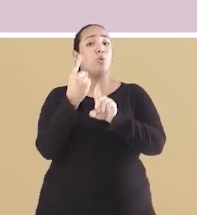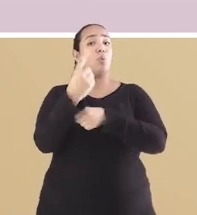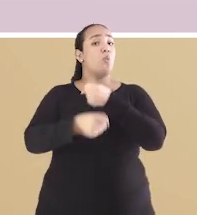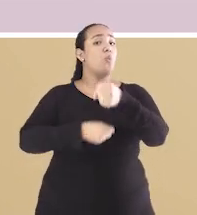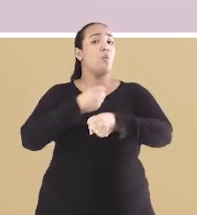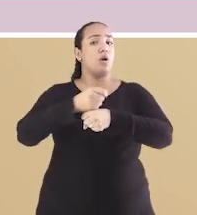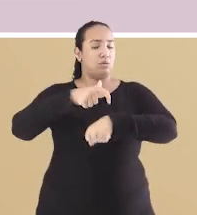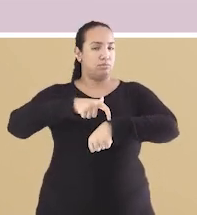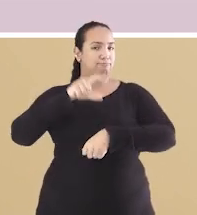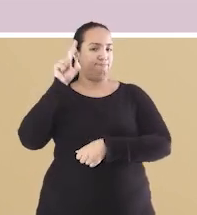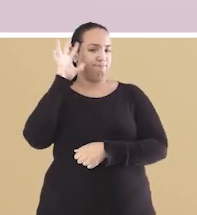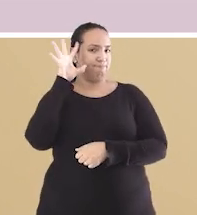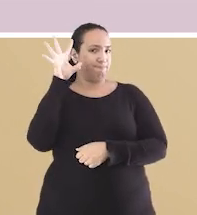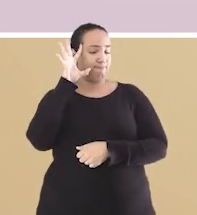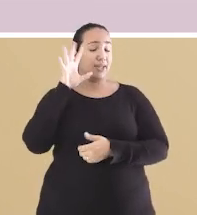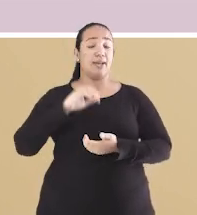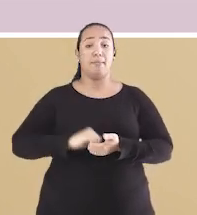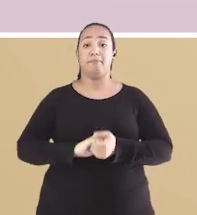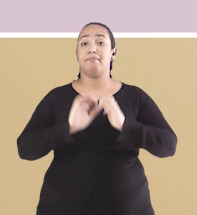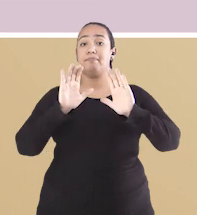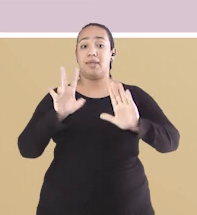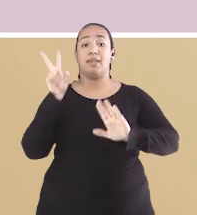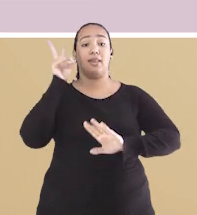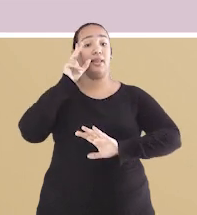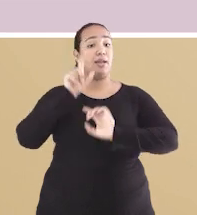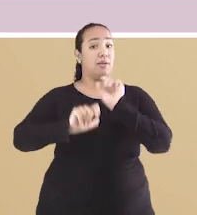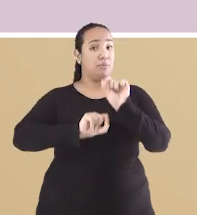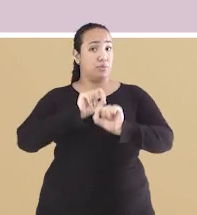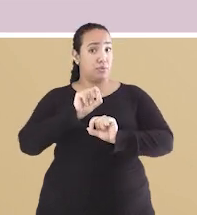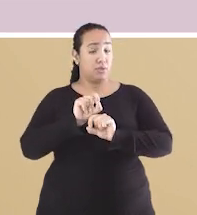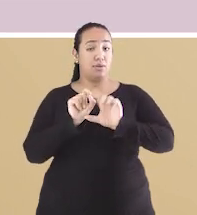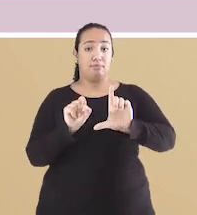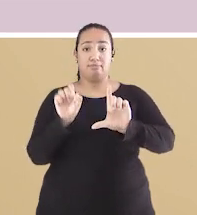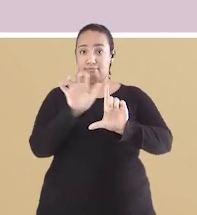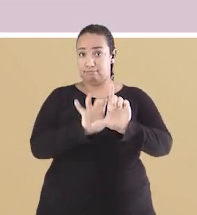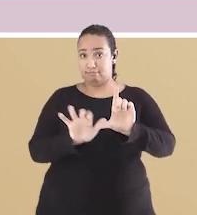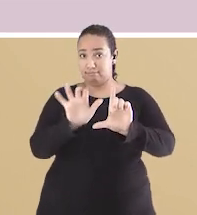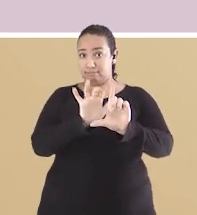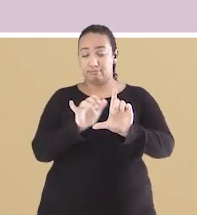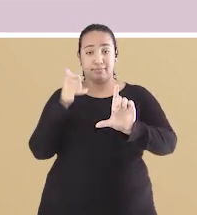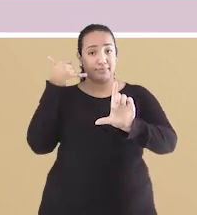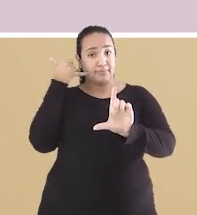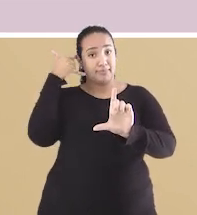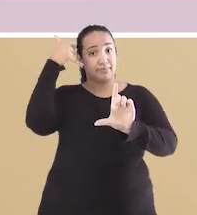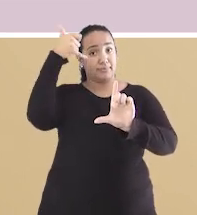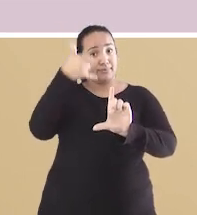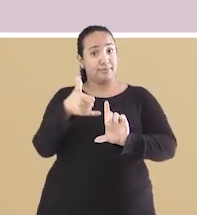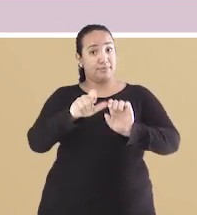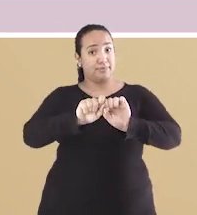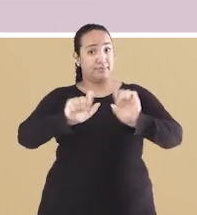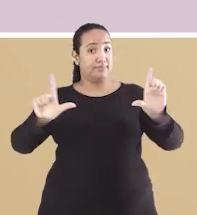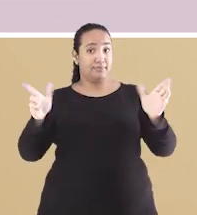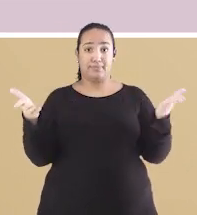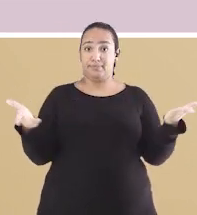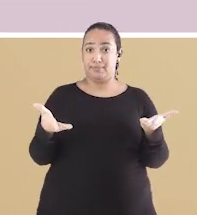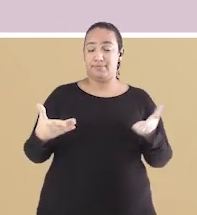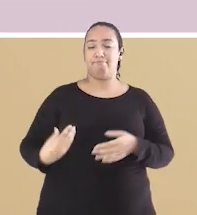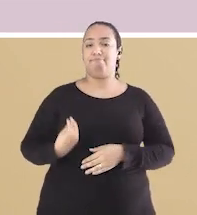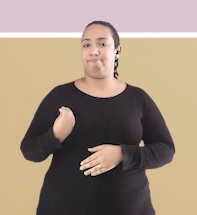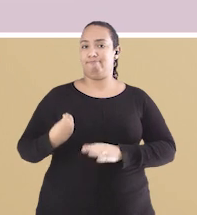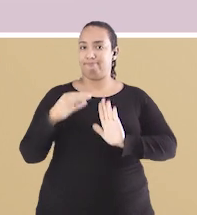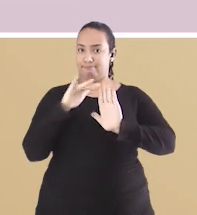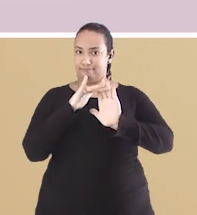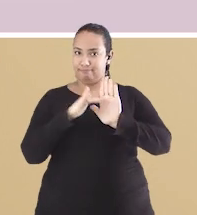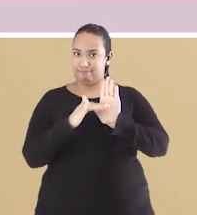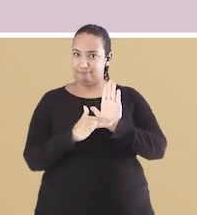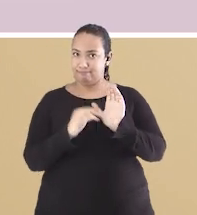Vou dar um tempo para vocês pensarem. Mas não se esqueçam de apontar a câmera do seu celular para o QR Code que aparece na tela,